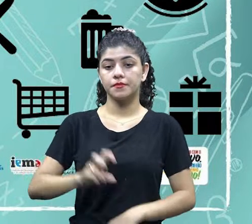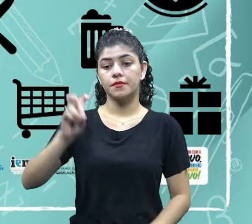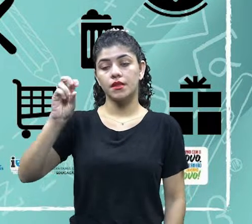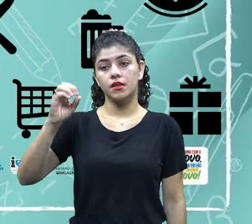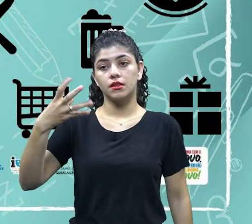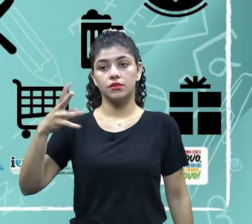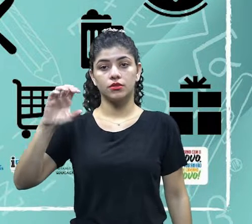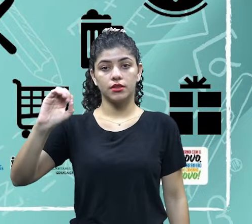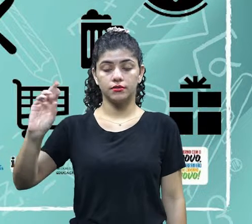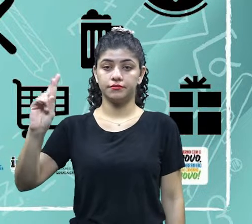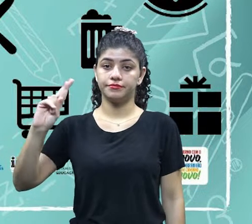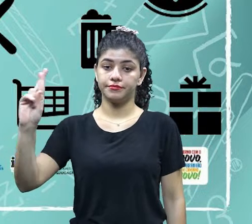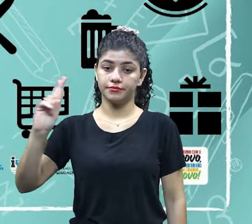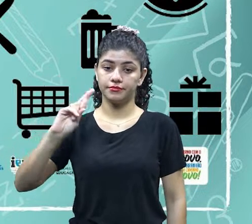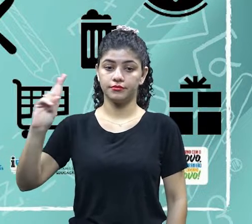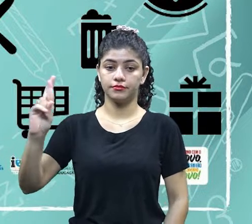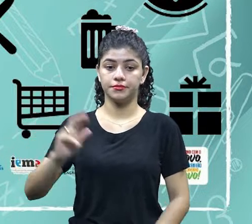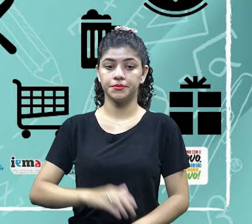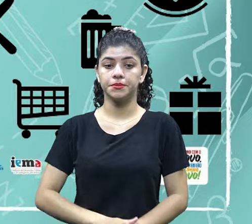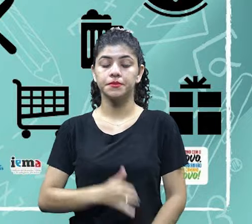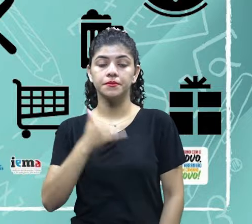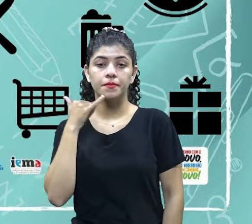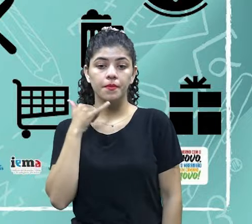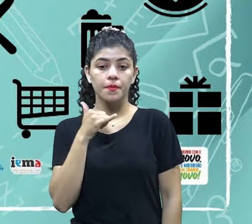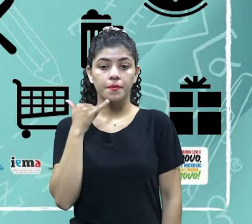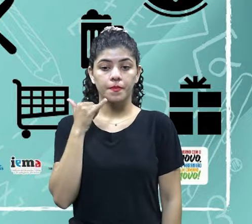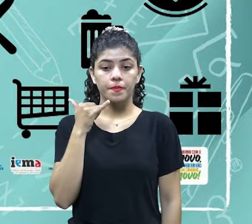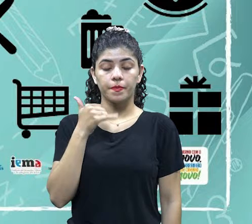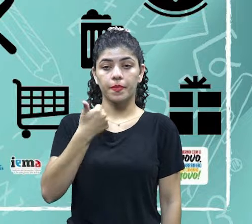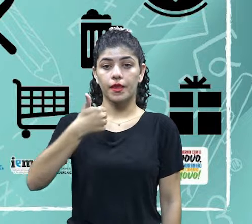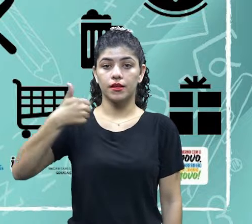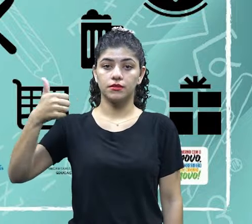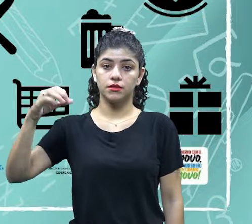R$ 540. Telefone, R$